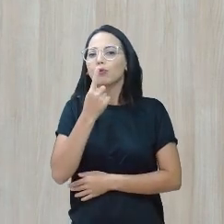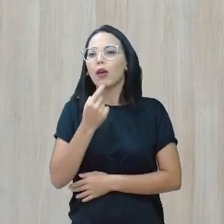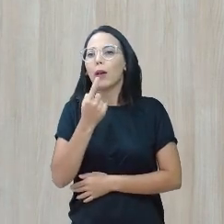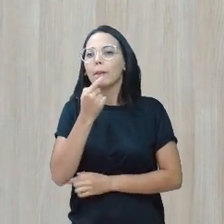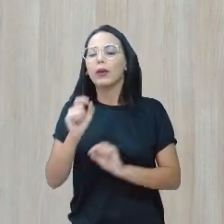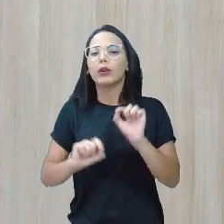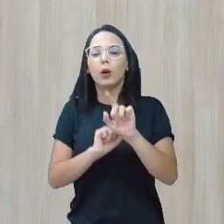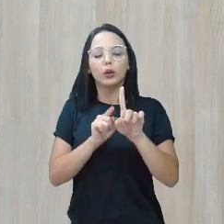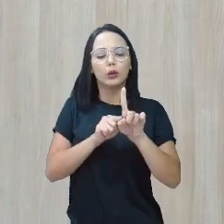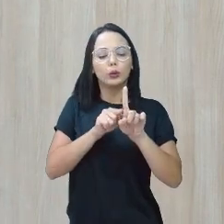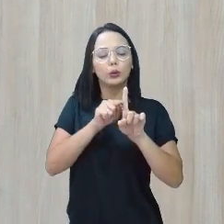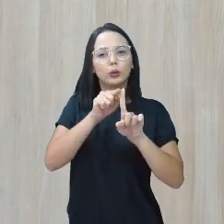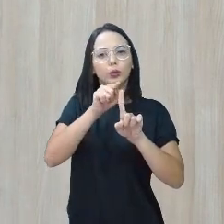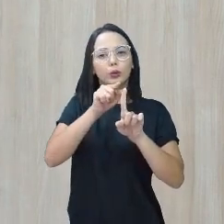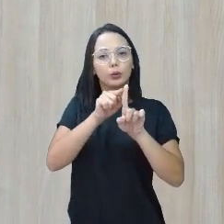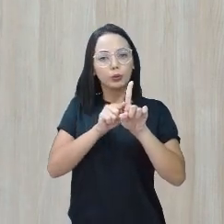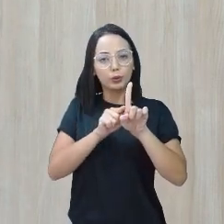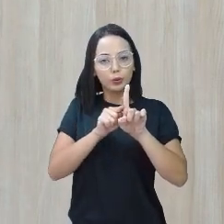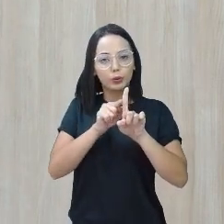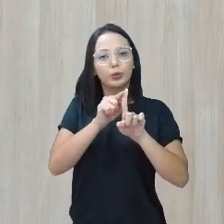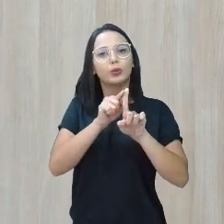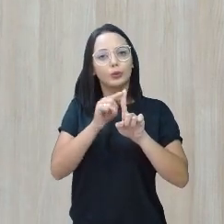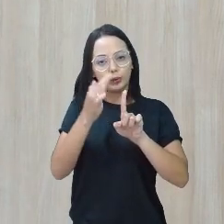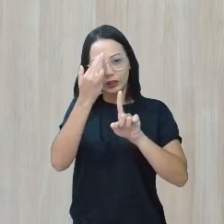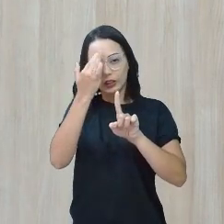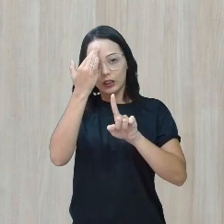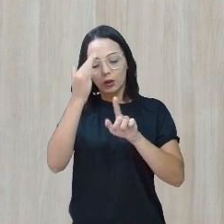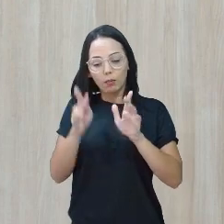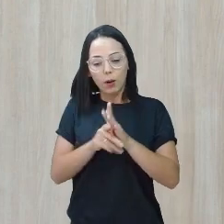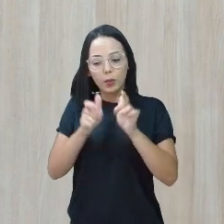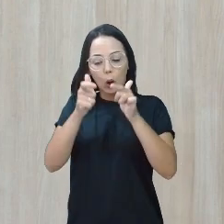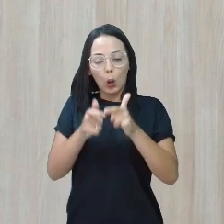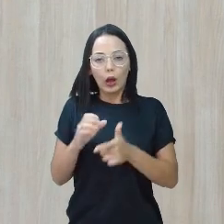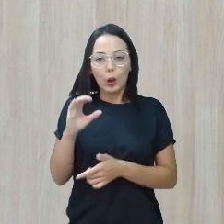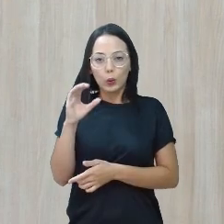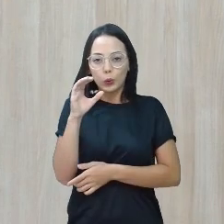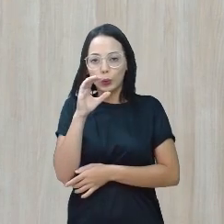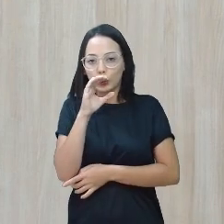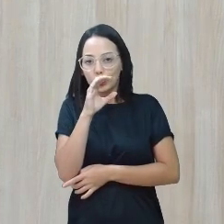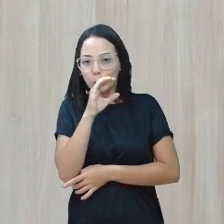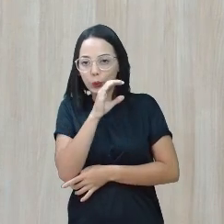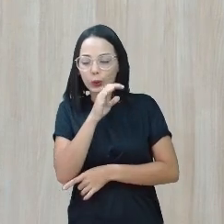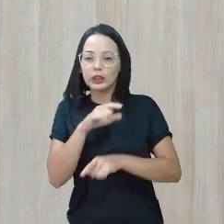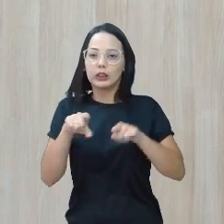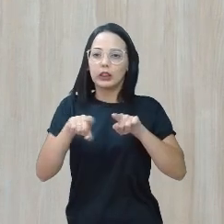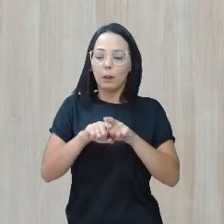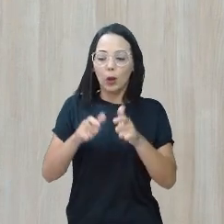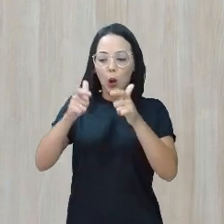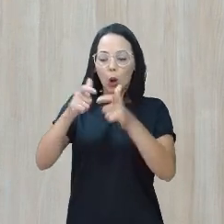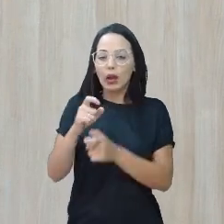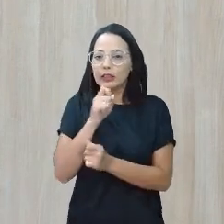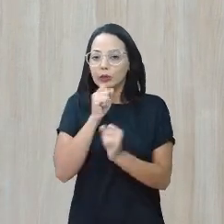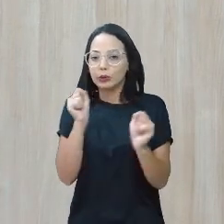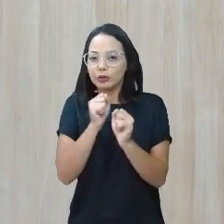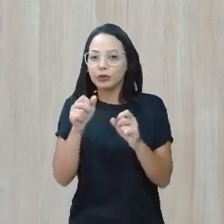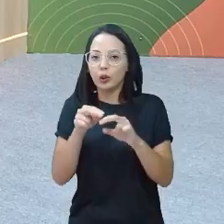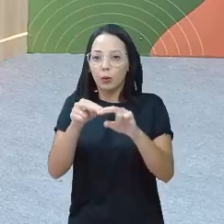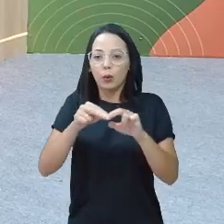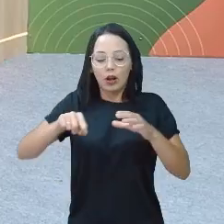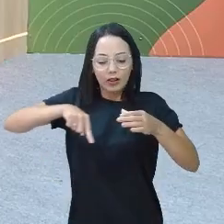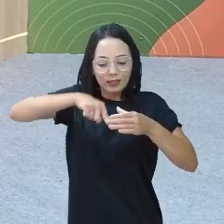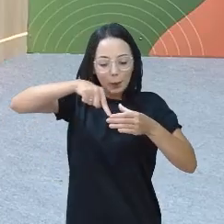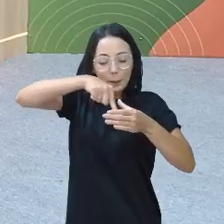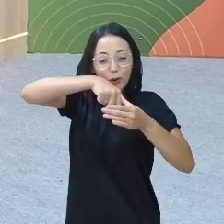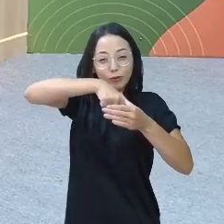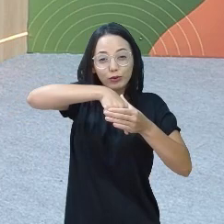as temperaturas, né? Então, aqui a gente ia ter um local mais quente, aqui a gente tem um local mais frio, por causa da